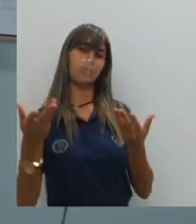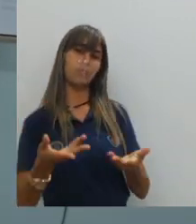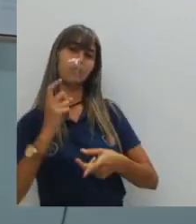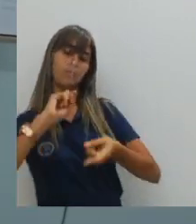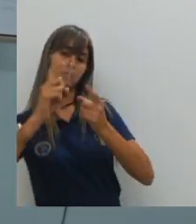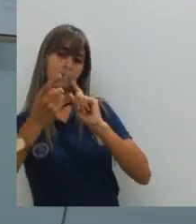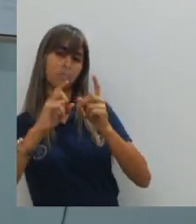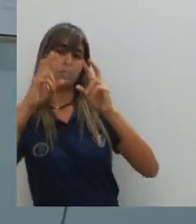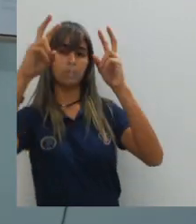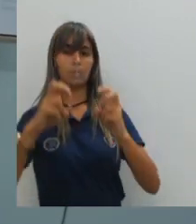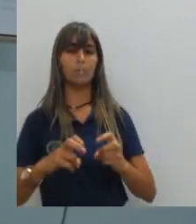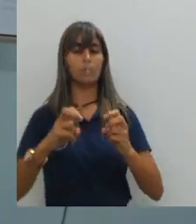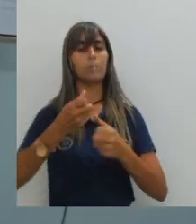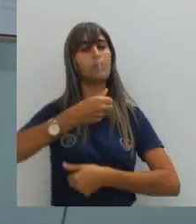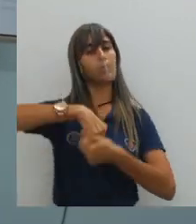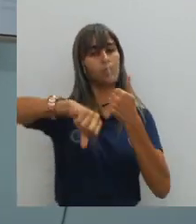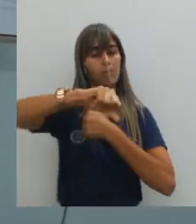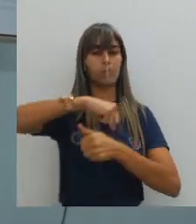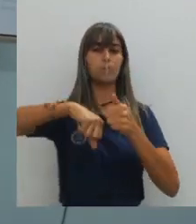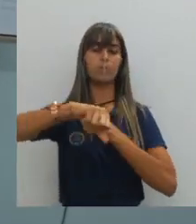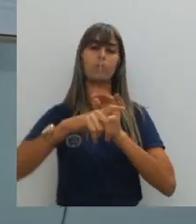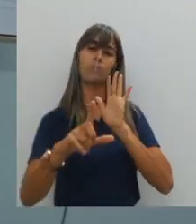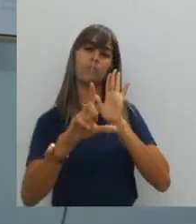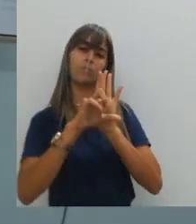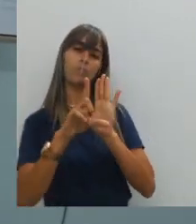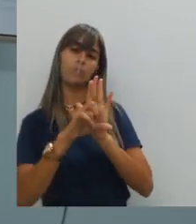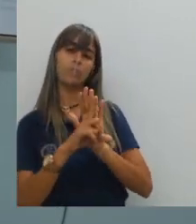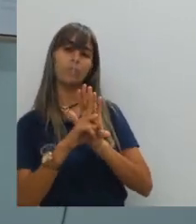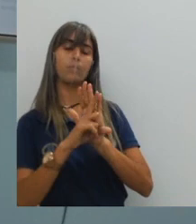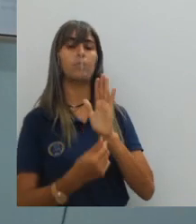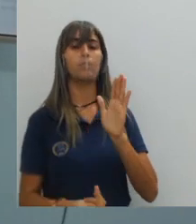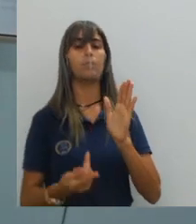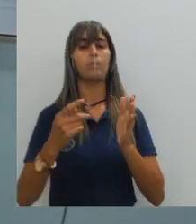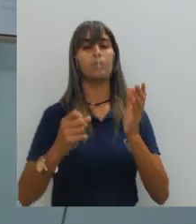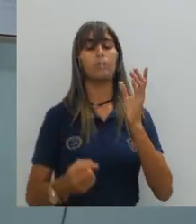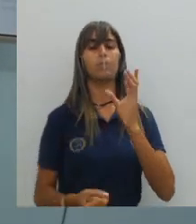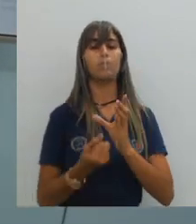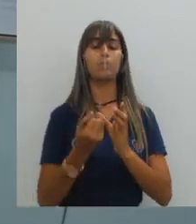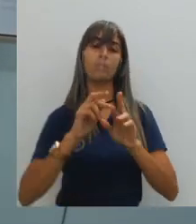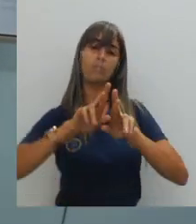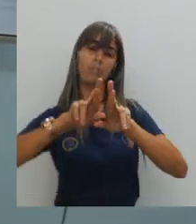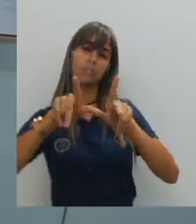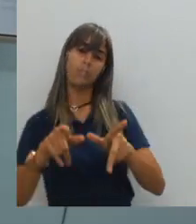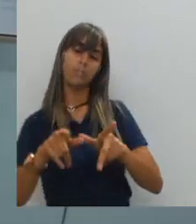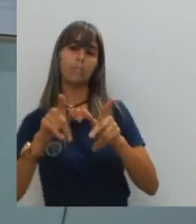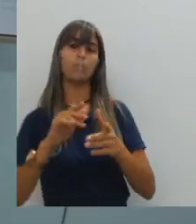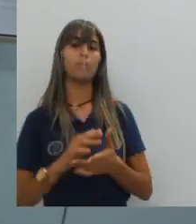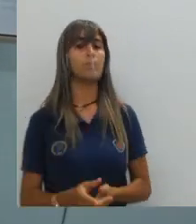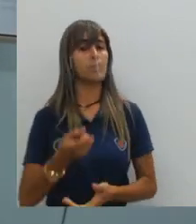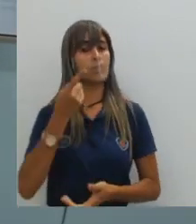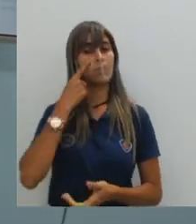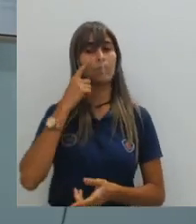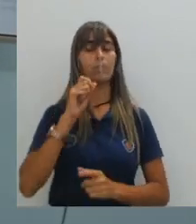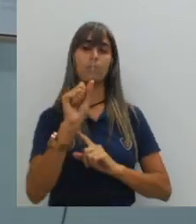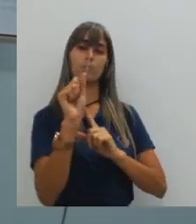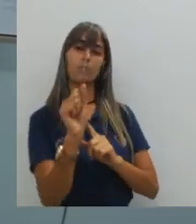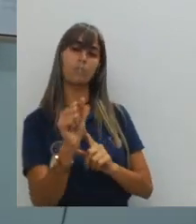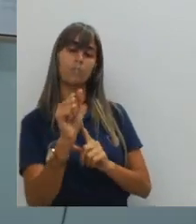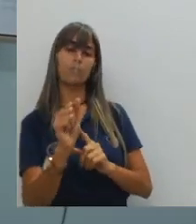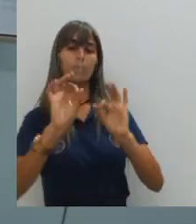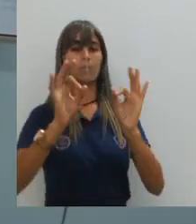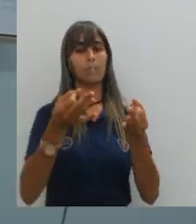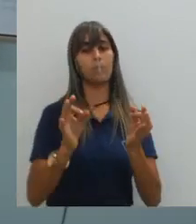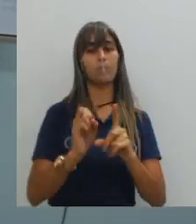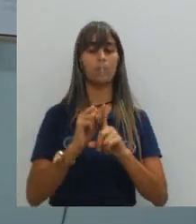discussões sobre modificações da legislação original diferenciam-se. Aí vamos lá. Letra A. Nas